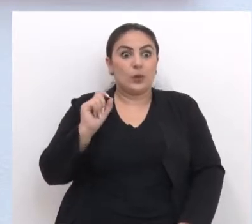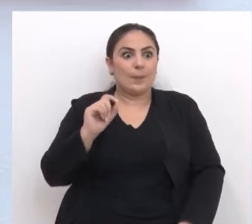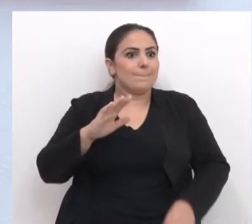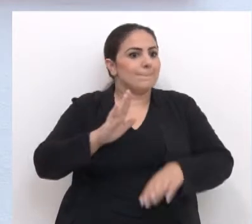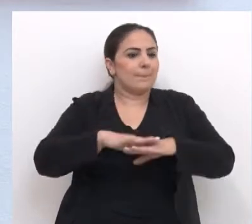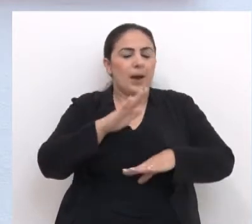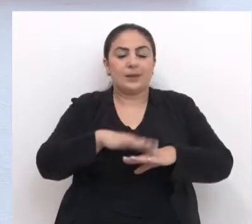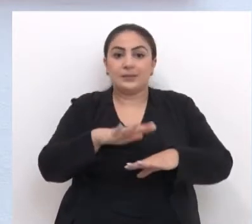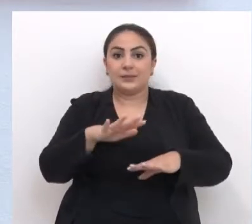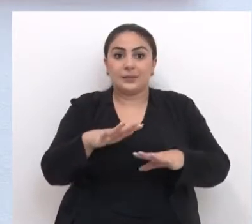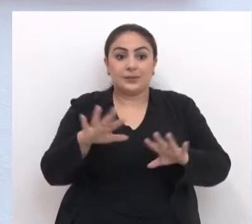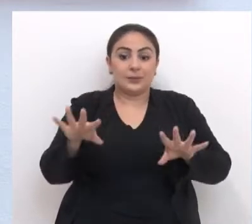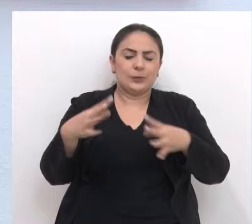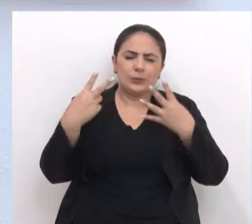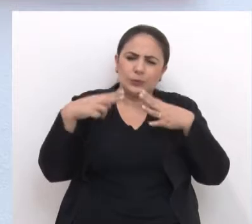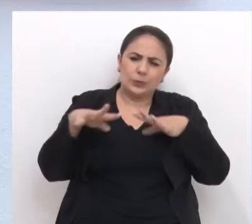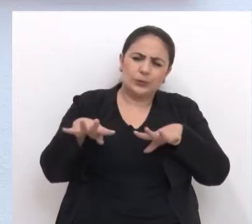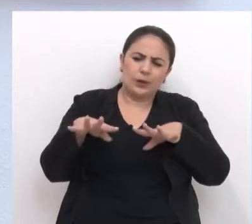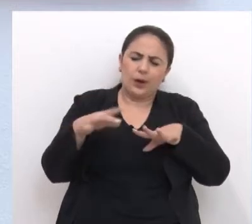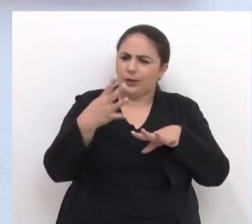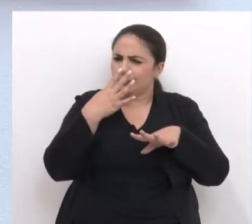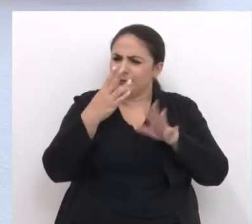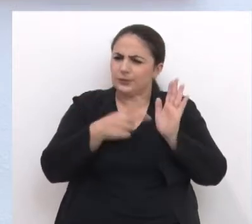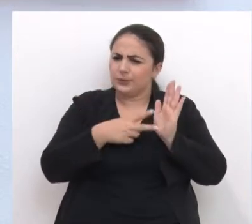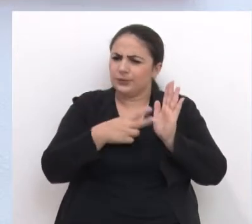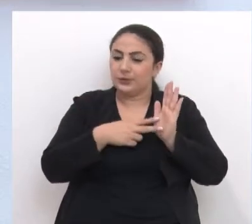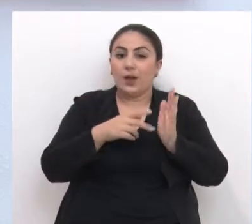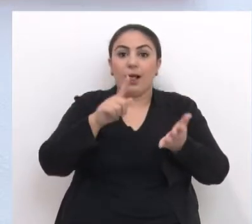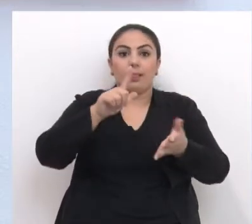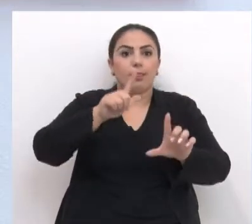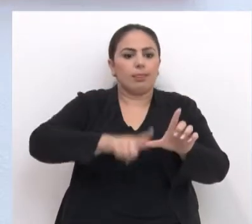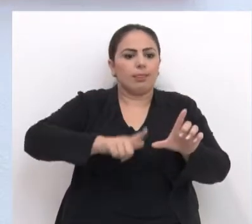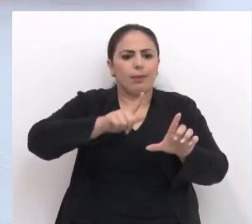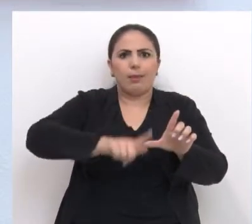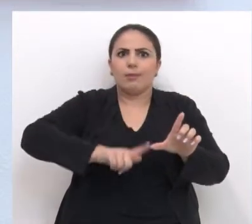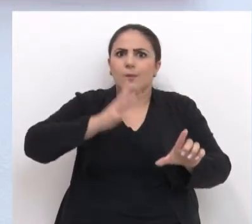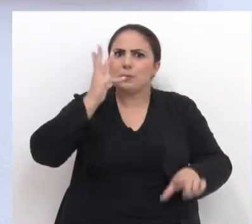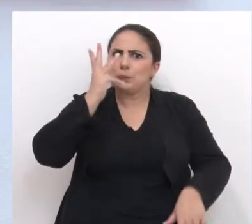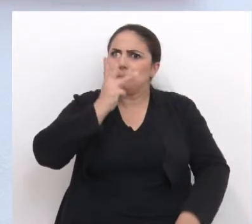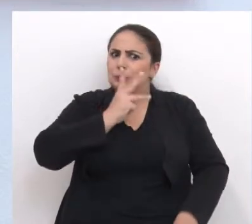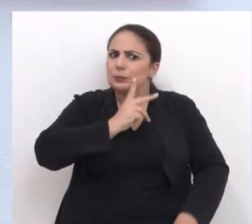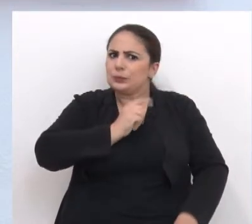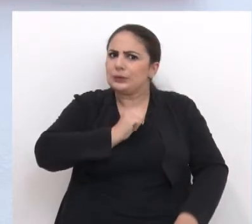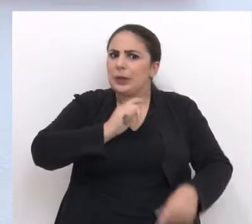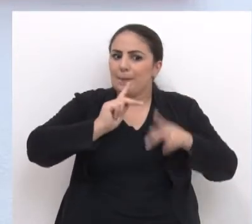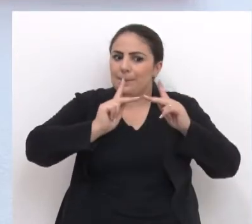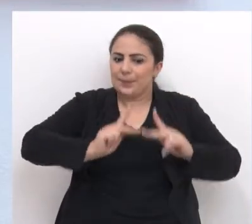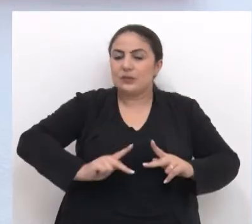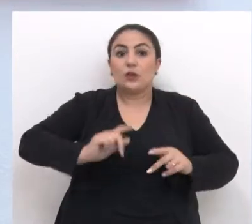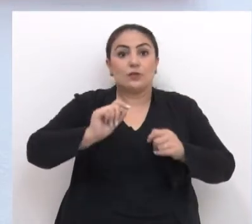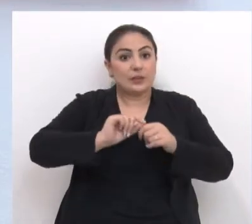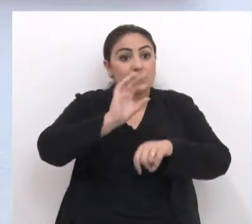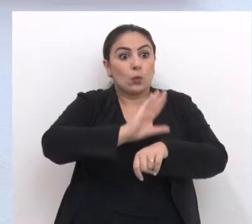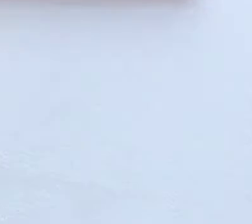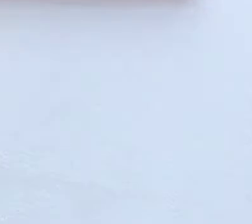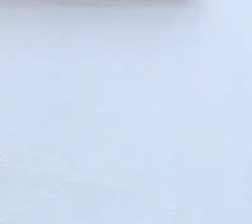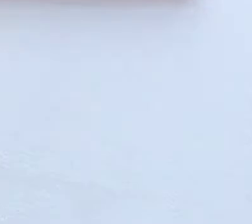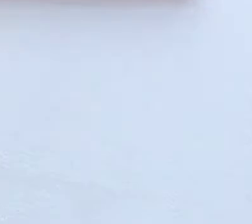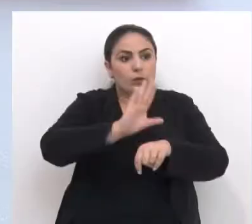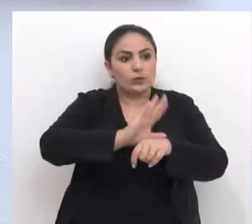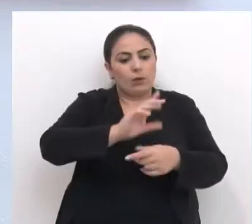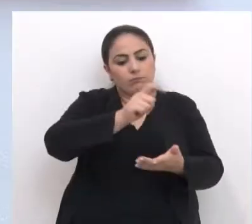E o que mais me chamou a atenção nele é a letra. Ele tem uma letra muito bonita, né, de pessoa que fez curso